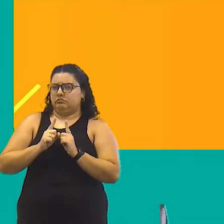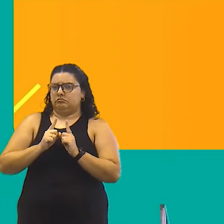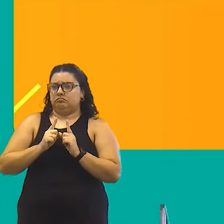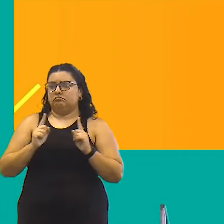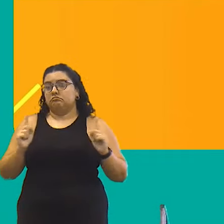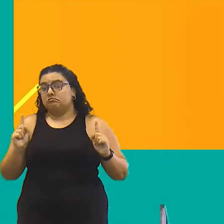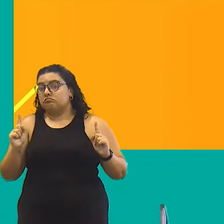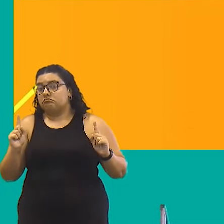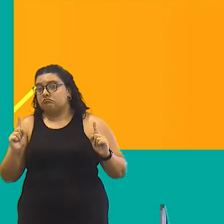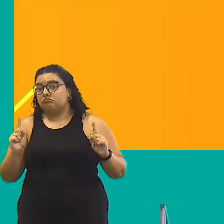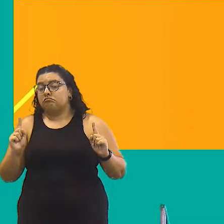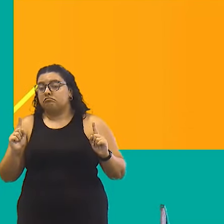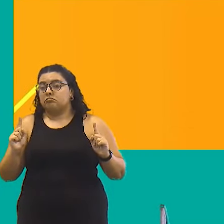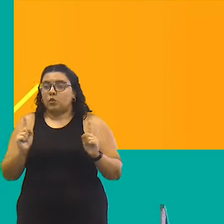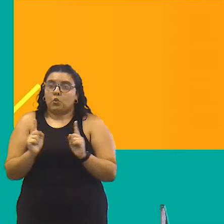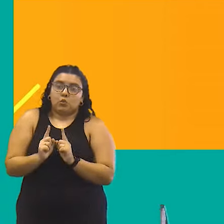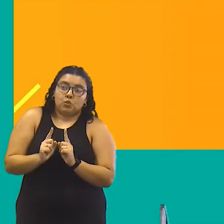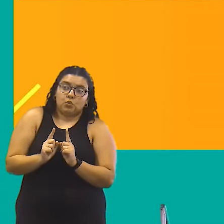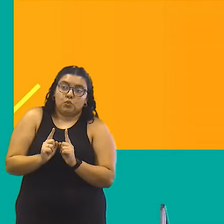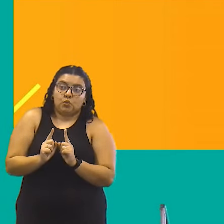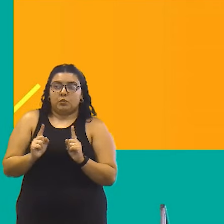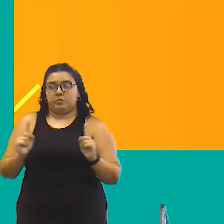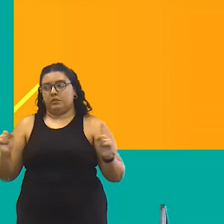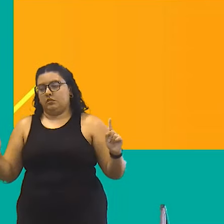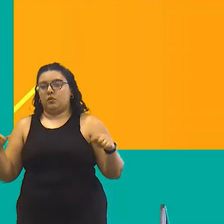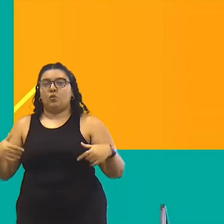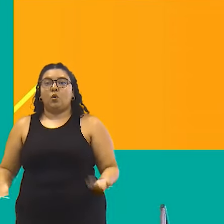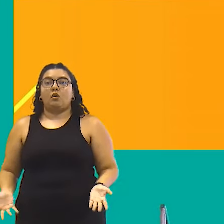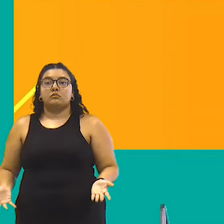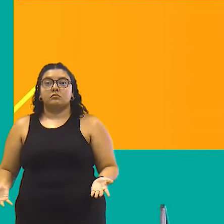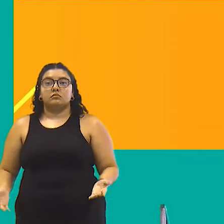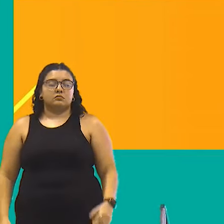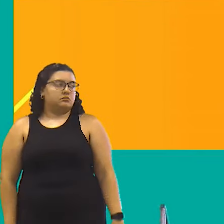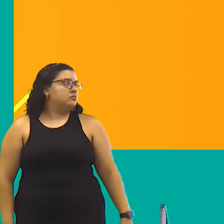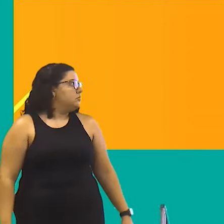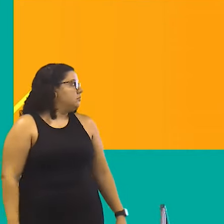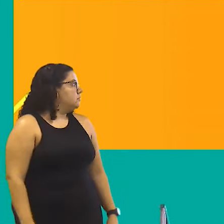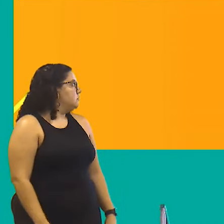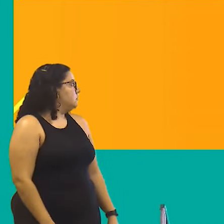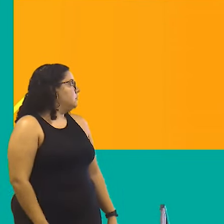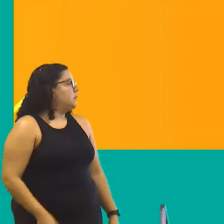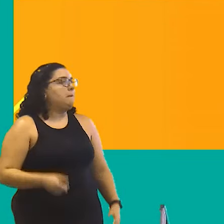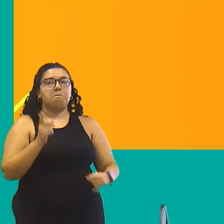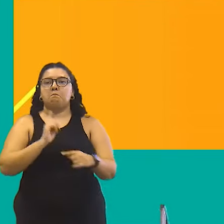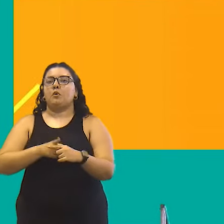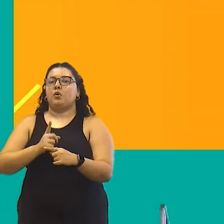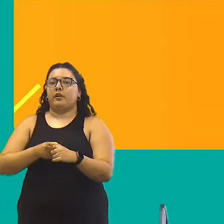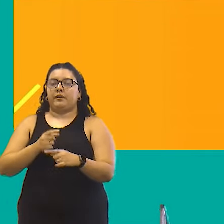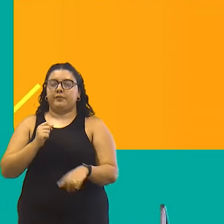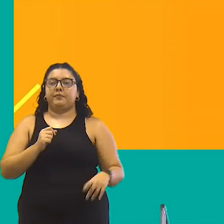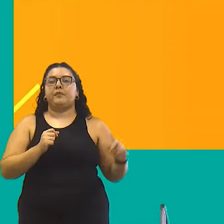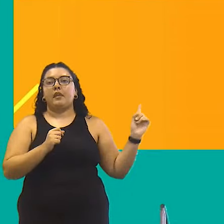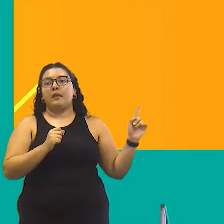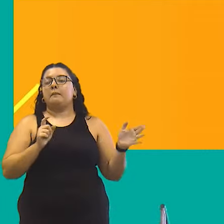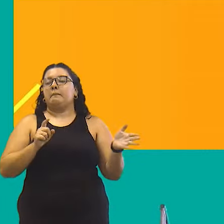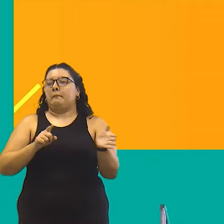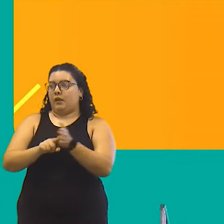Comprido? Curto. Curto ou comprido? E por quê? Essa questão